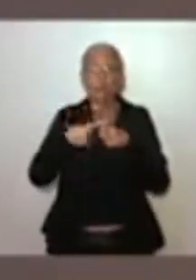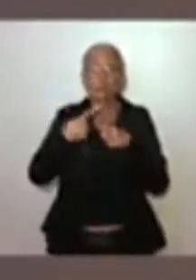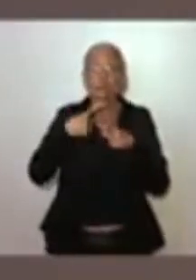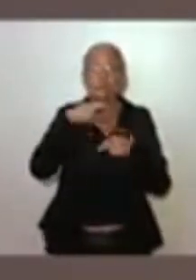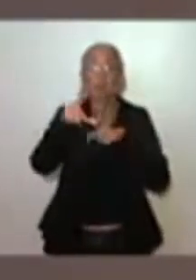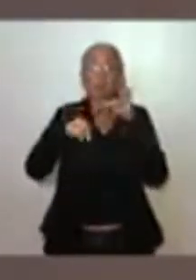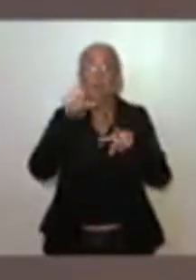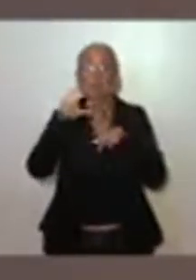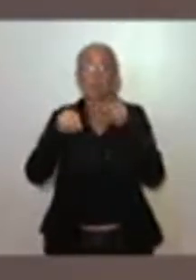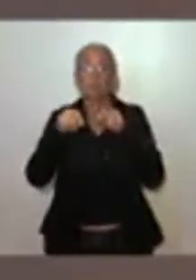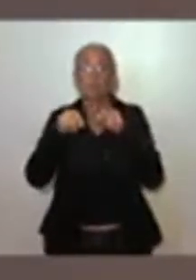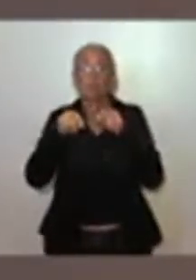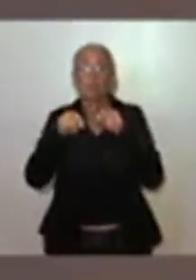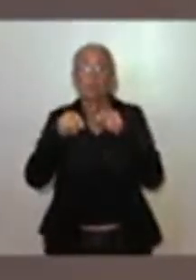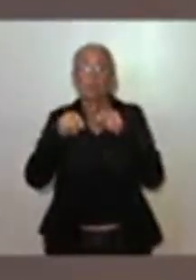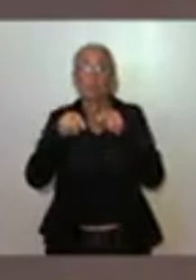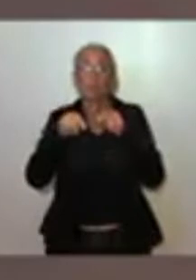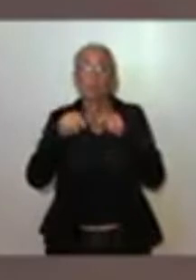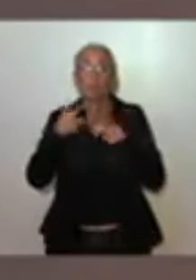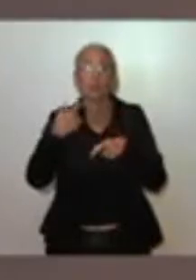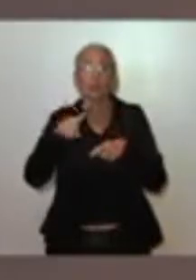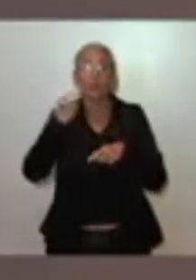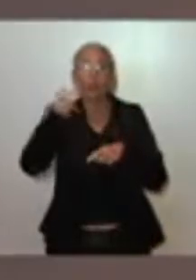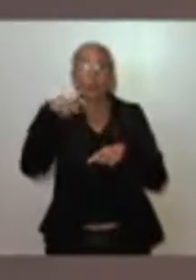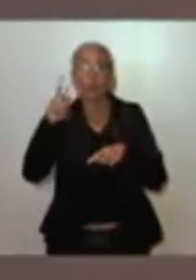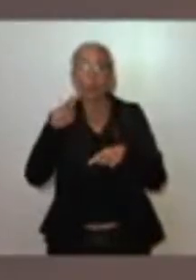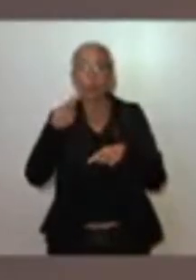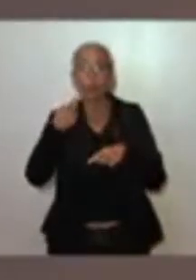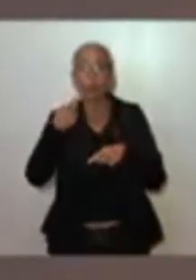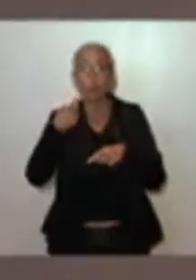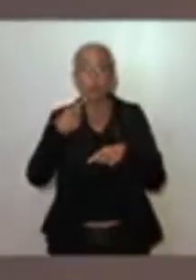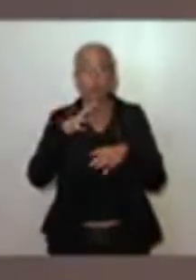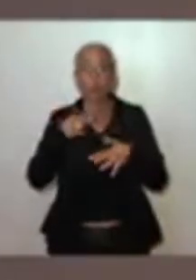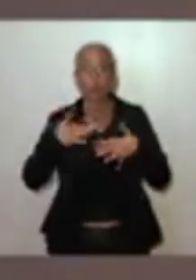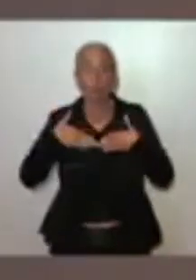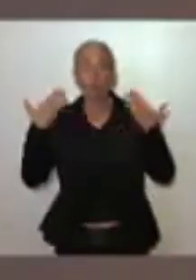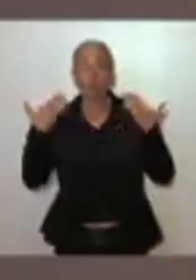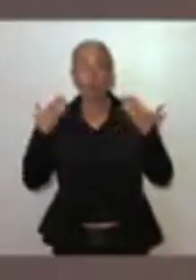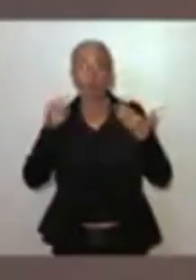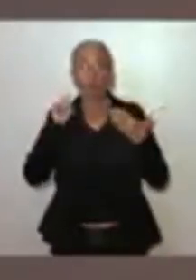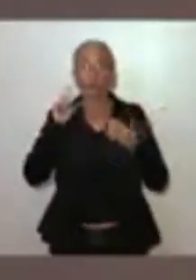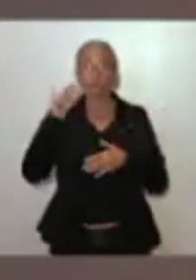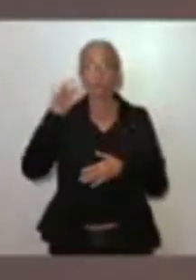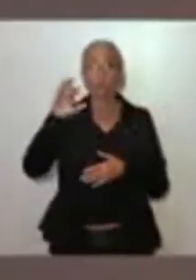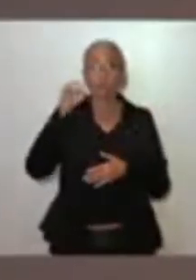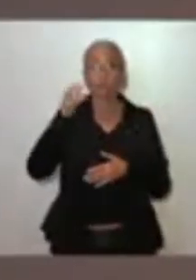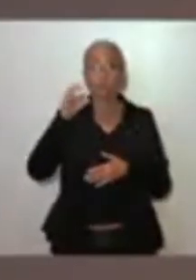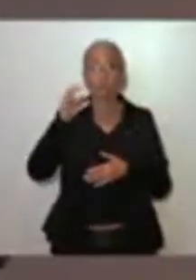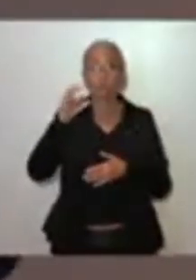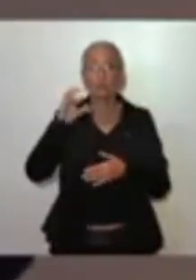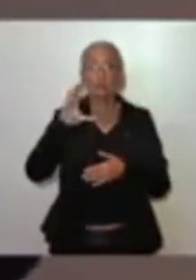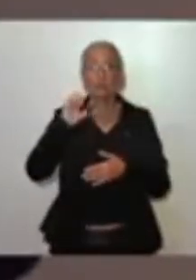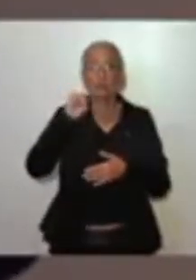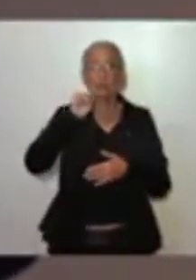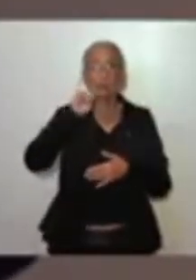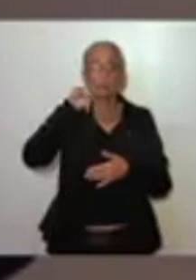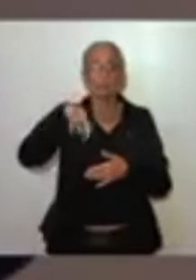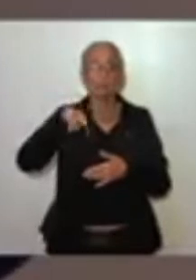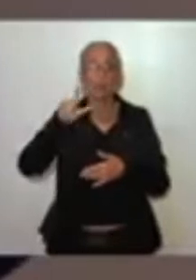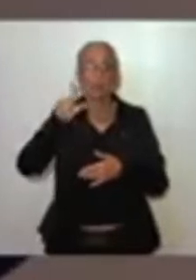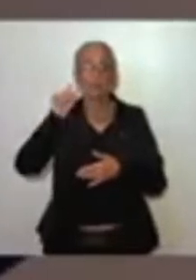forma e um fenômeno maior embora não queira aterrorizar ninguém que é o que os cientistas chamam de singularidade